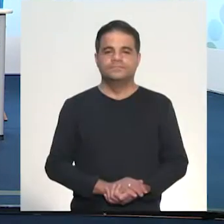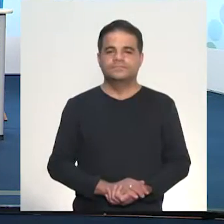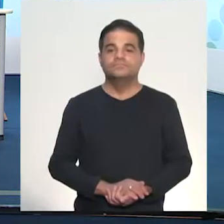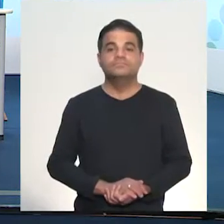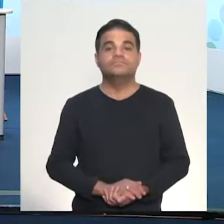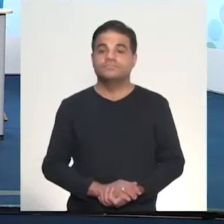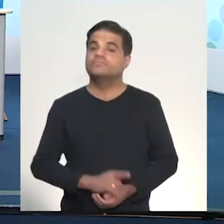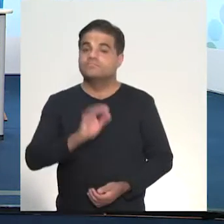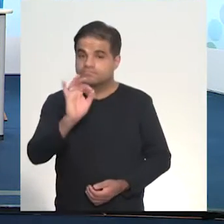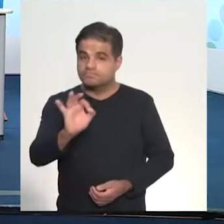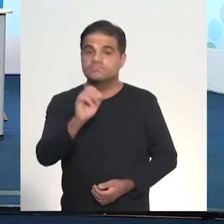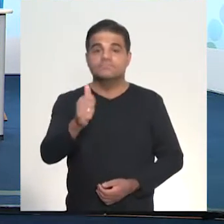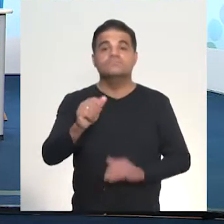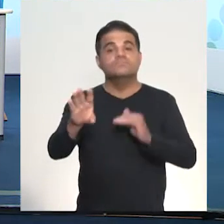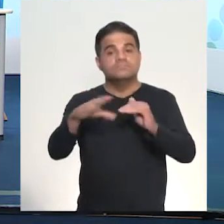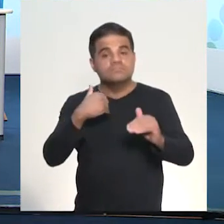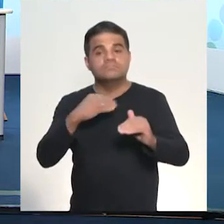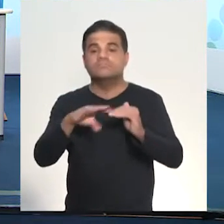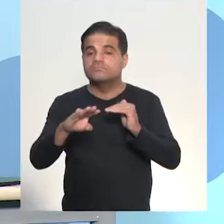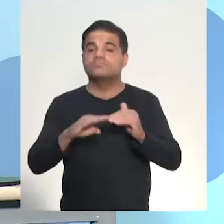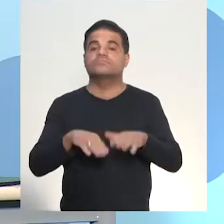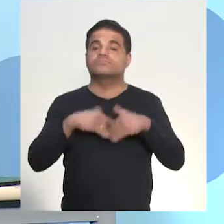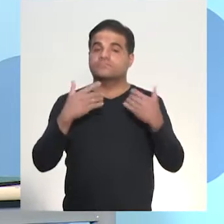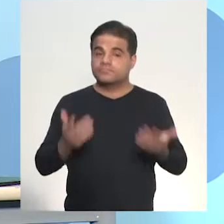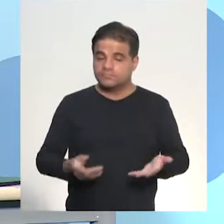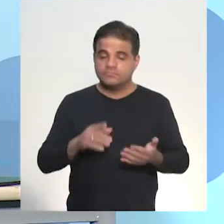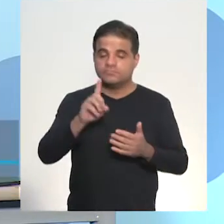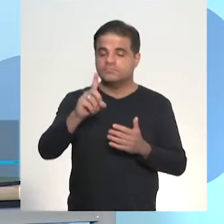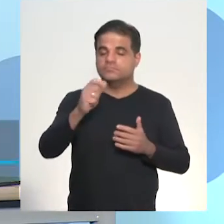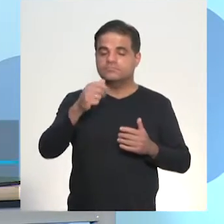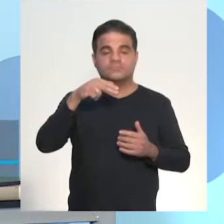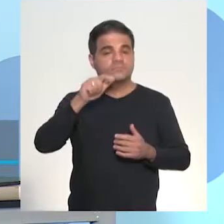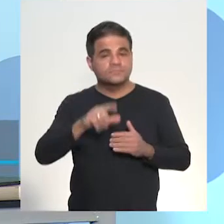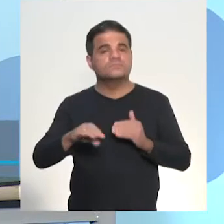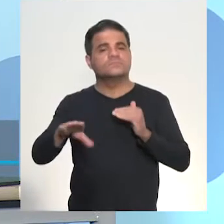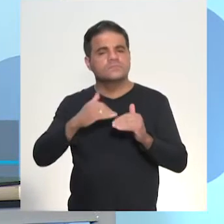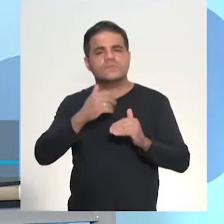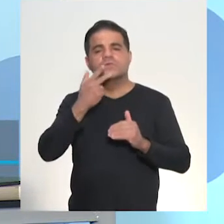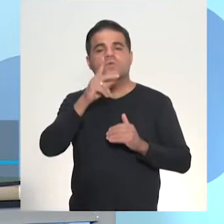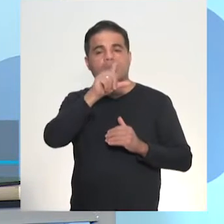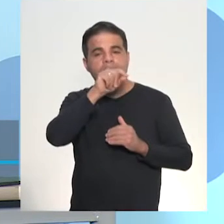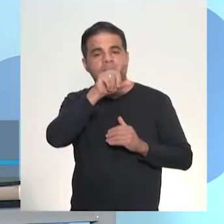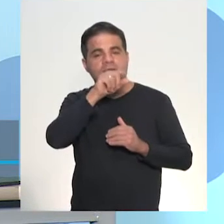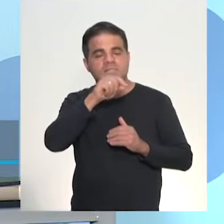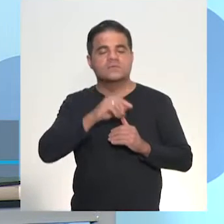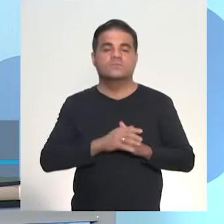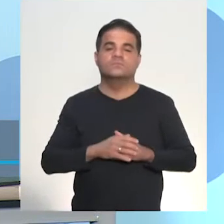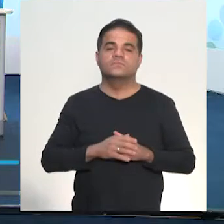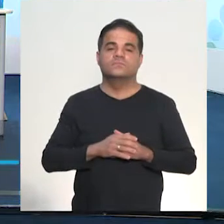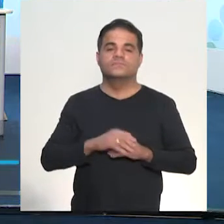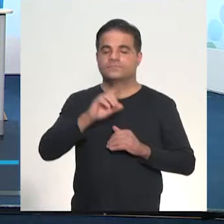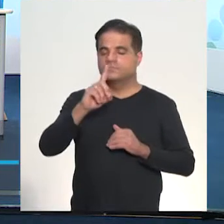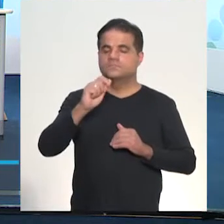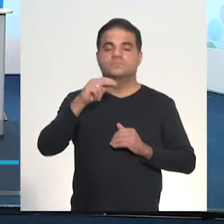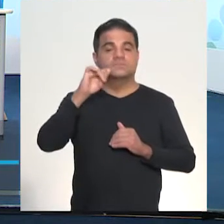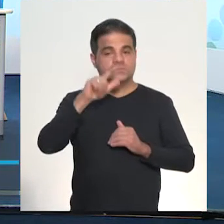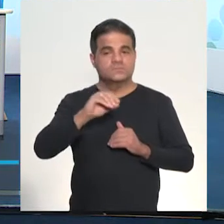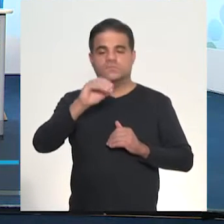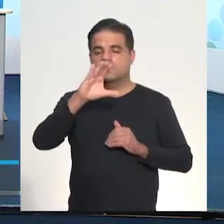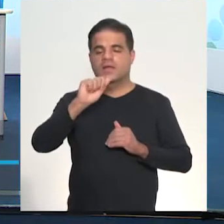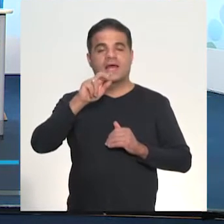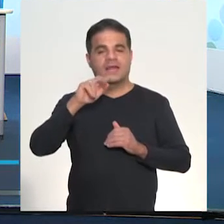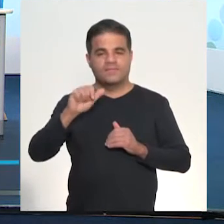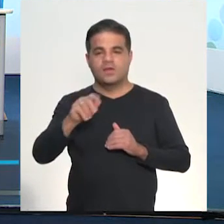Isso aí, E professor. aí, o que Muitas eles mandaram, interações, pro? hein? Aqui, ó. O Danilo colocou pássaros. Espera aí que pulou Pássaros. aqui. Muito Danilo bom. Carvalho, ele é da